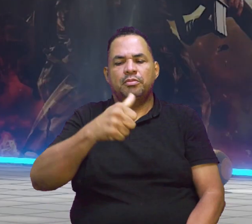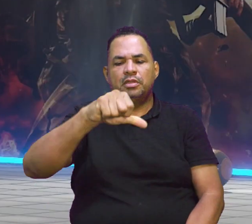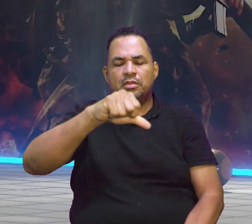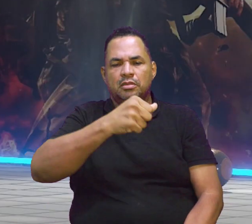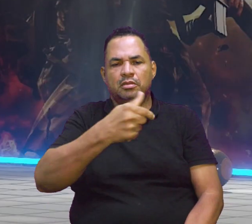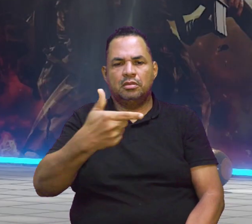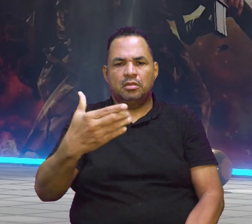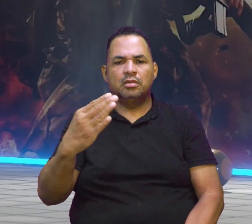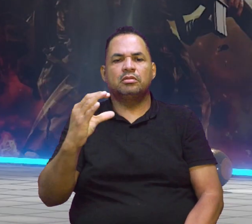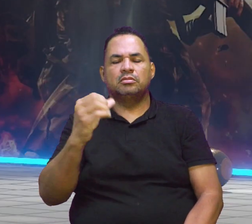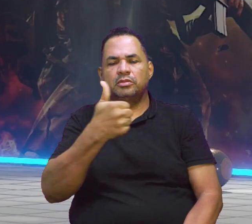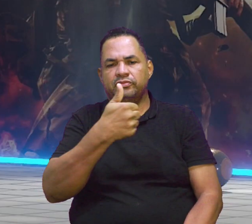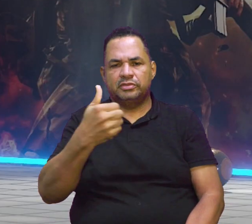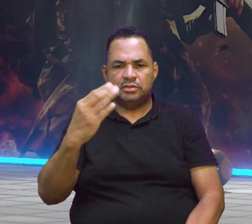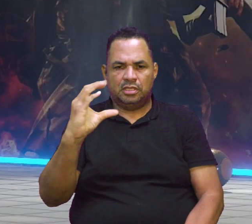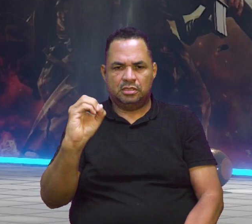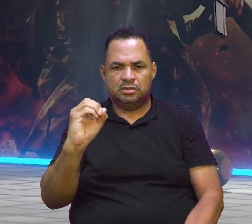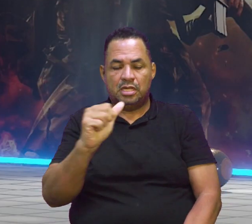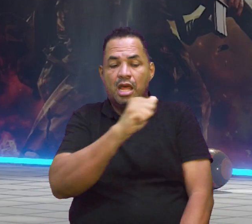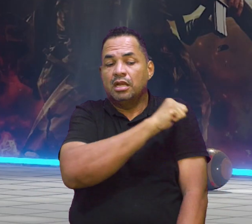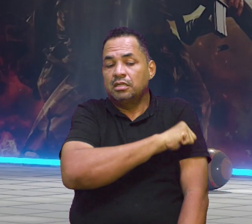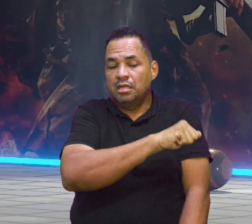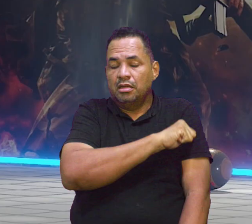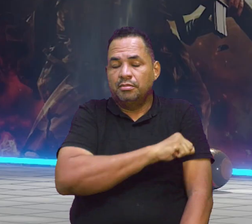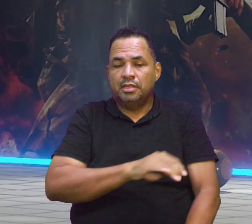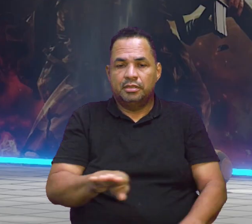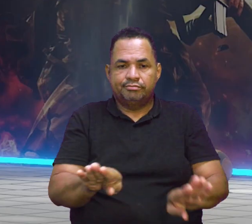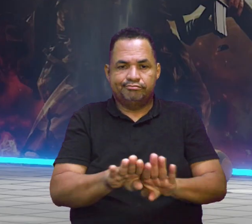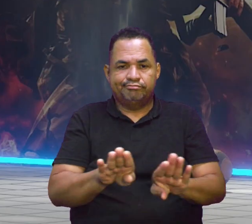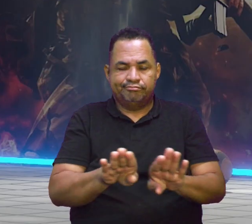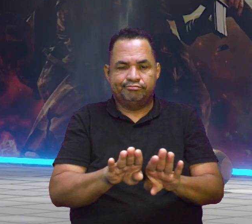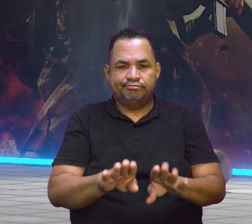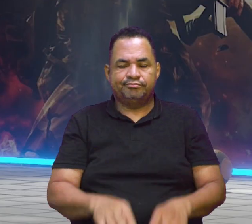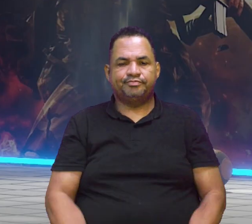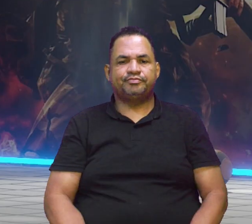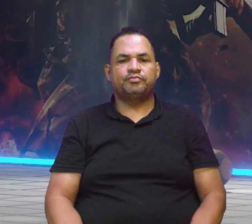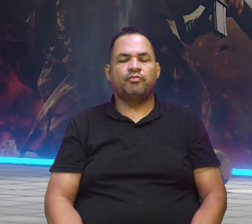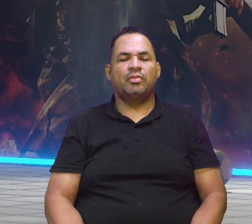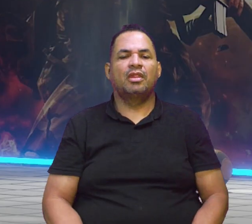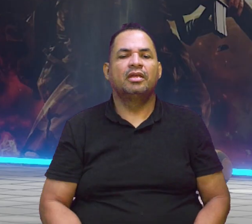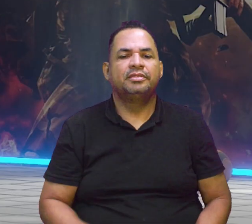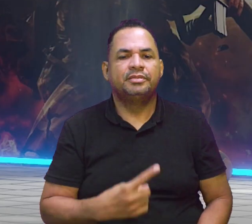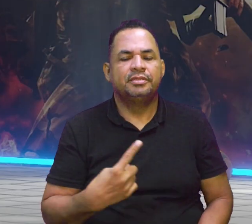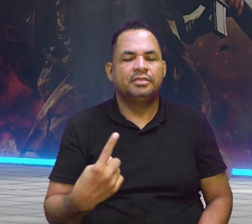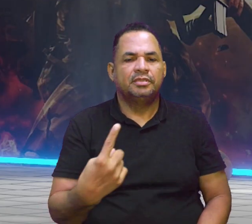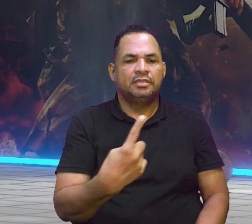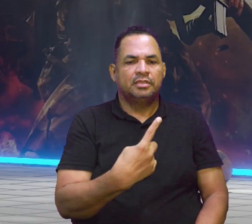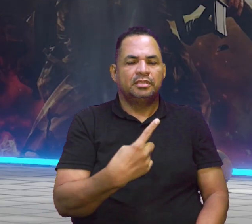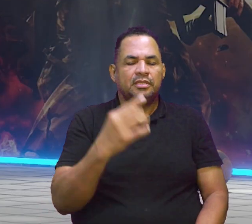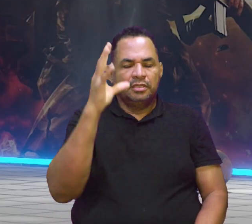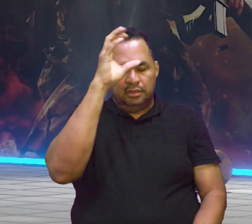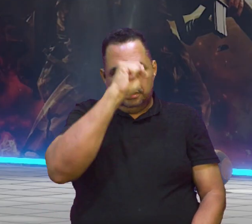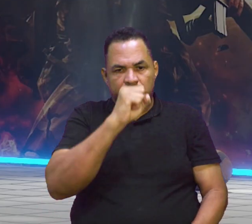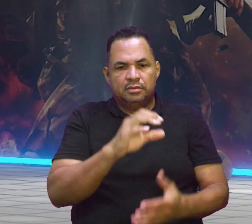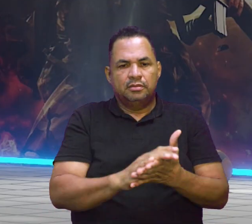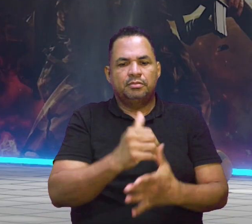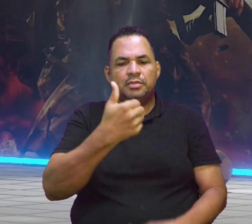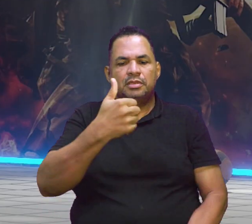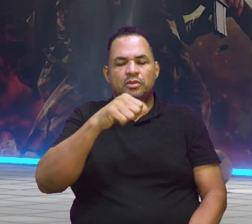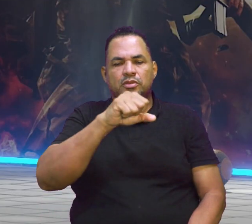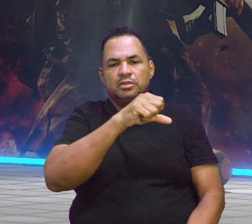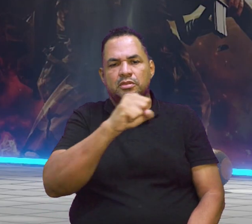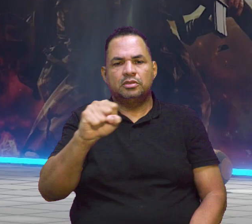Janeiro. Bom, nós aprendemos que em 1888 a escravidão ela foi abolida do